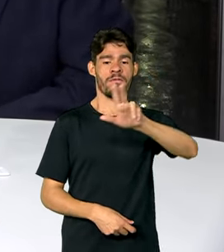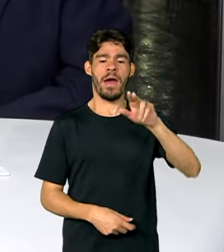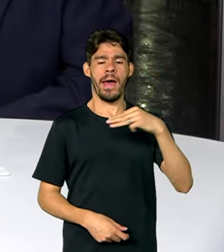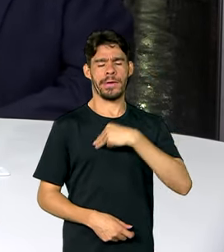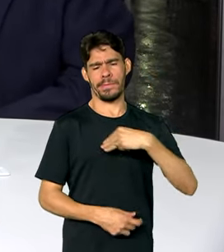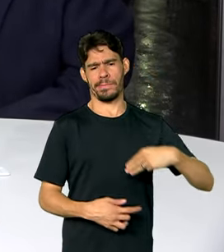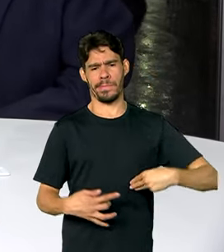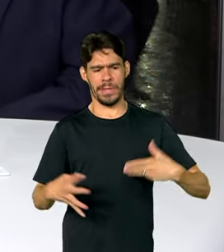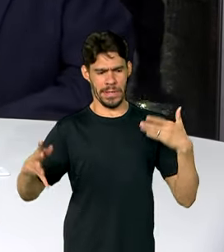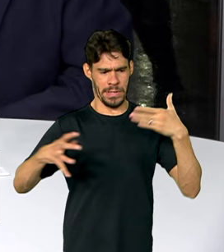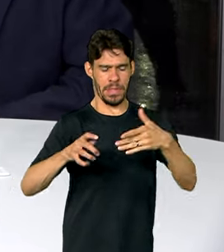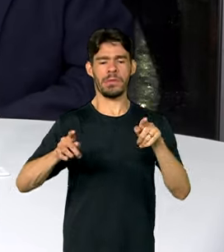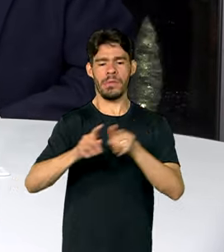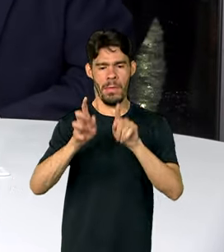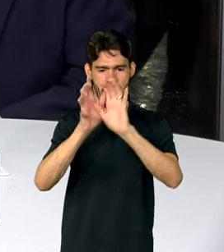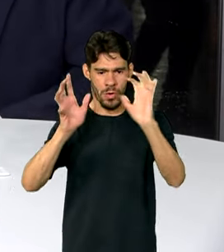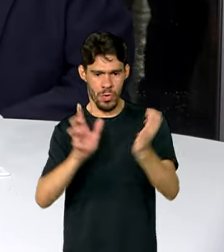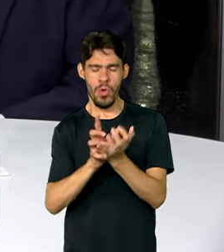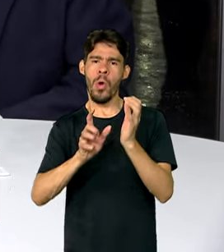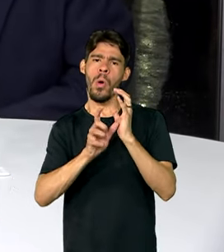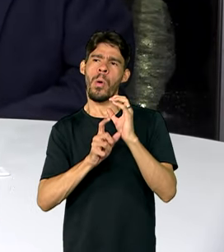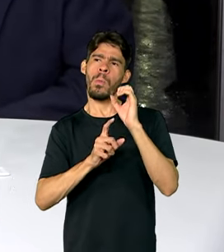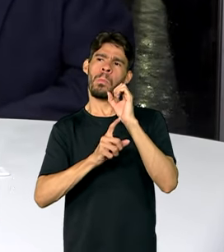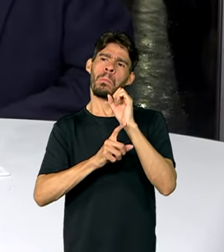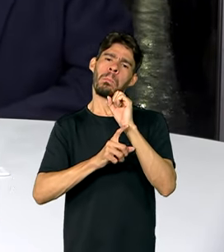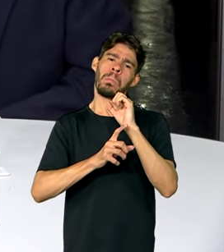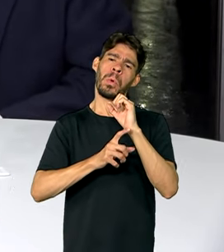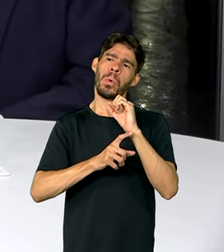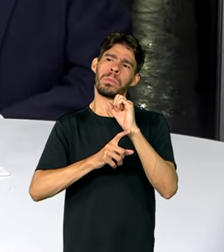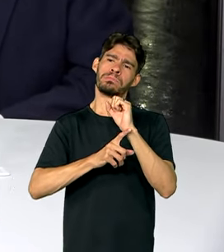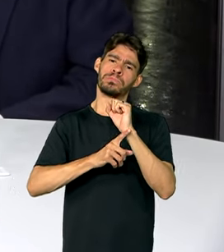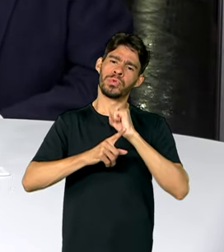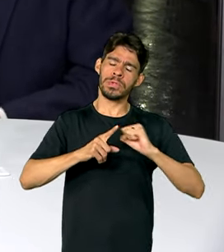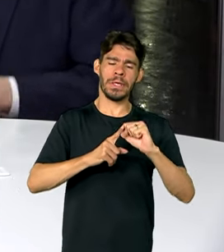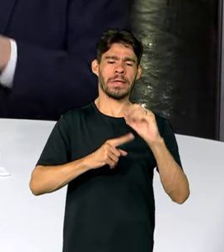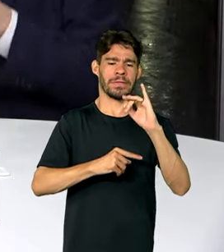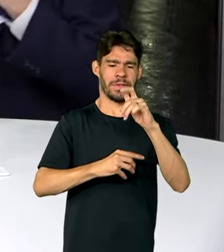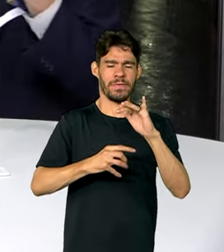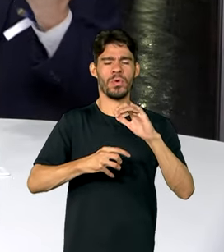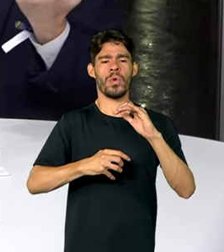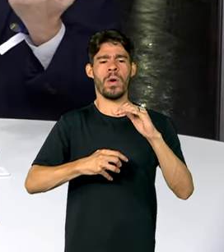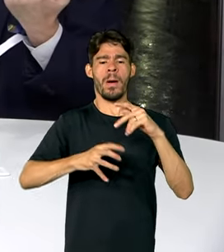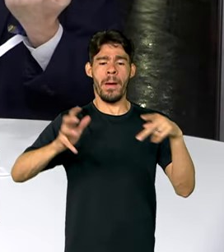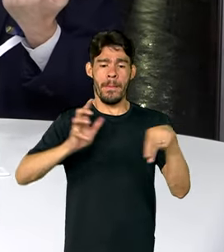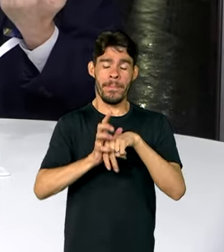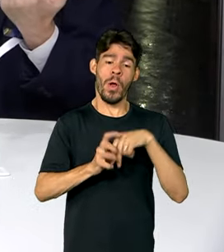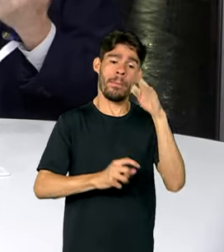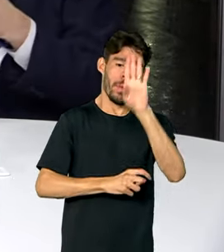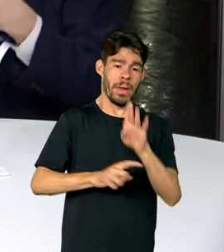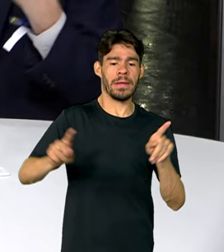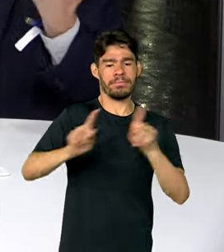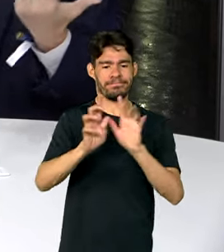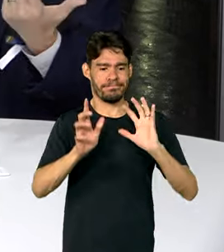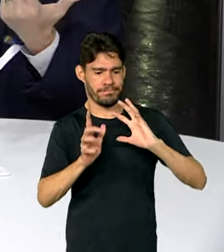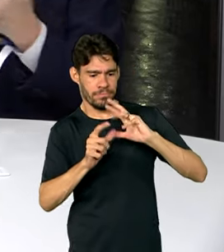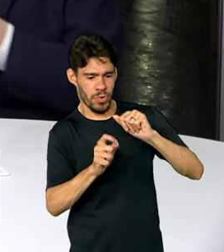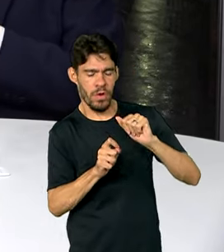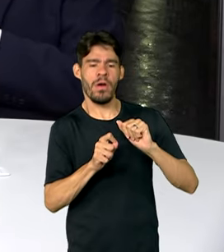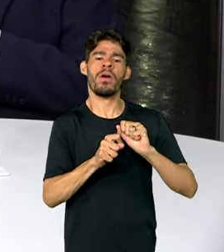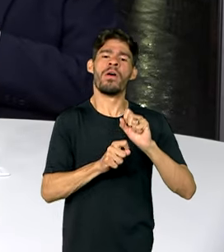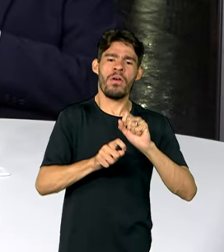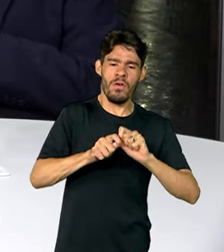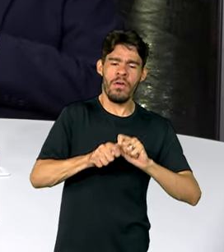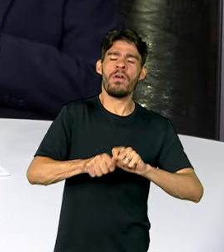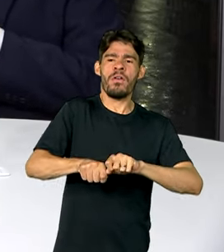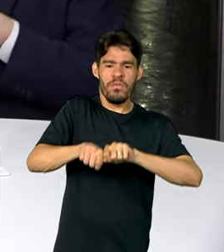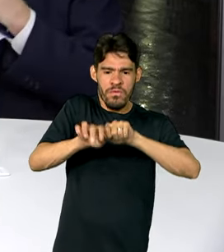e organizações nacionais e internacionais da sociedade civil, que vai ser transmitido em rede para todas as